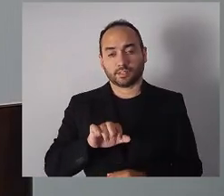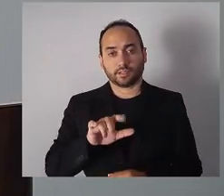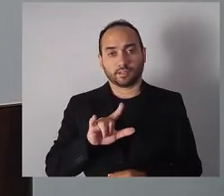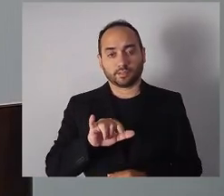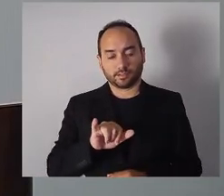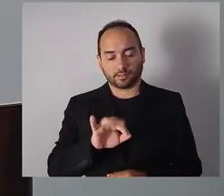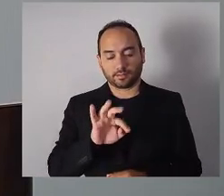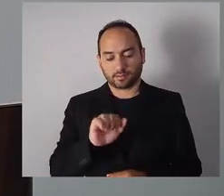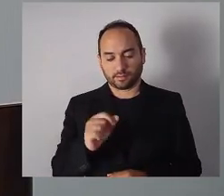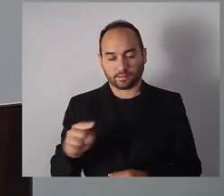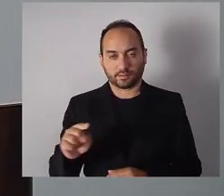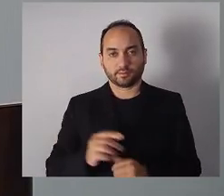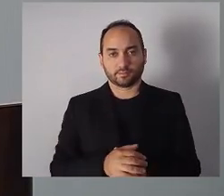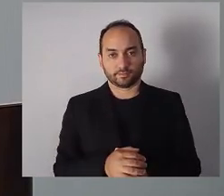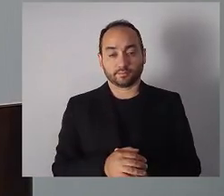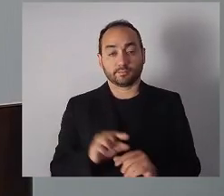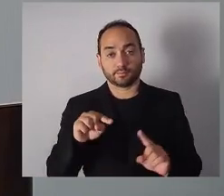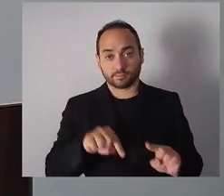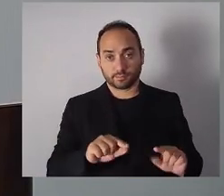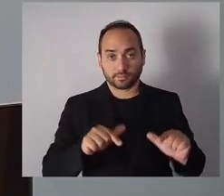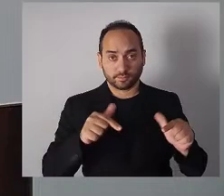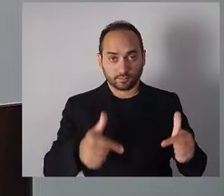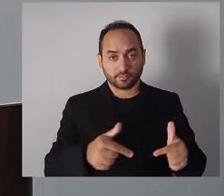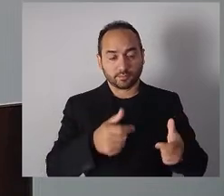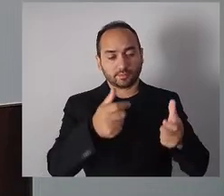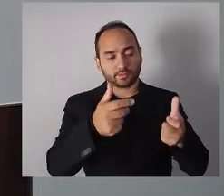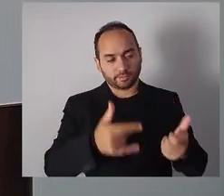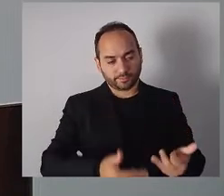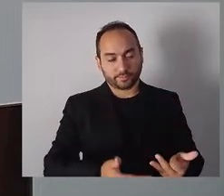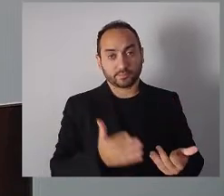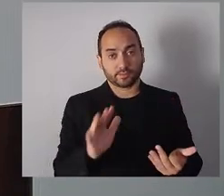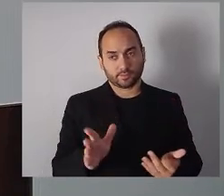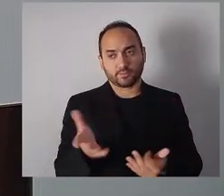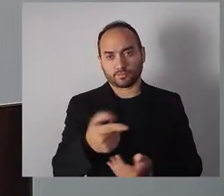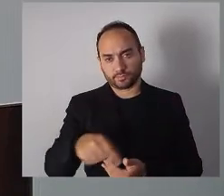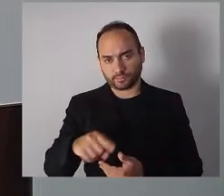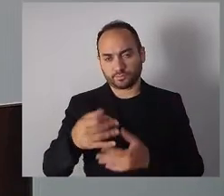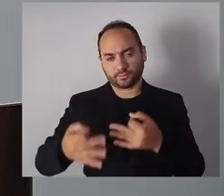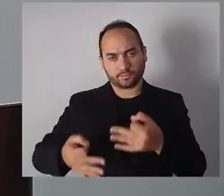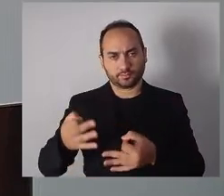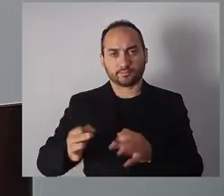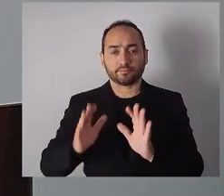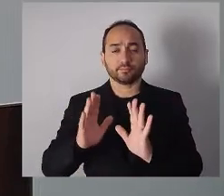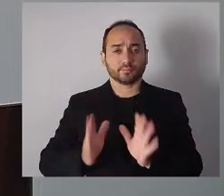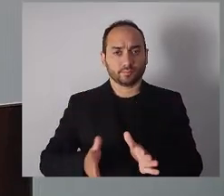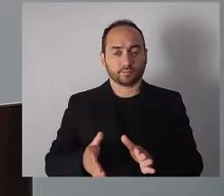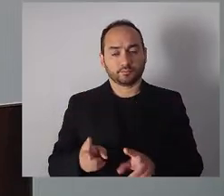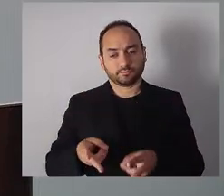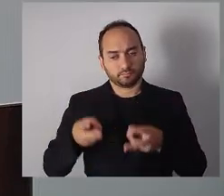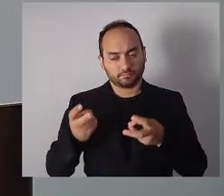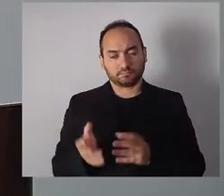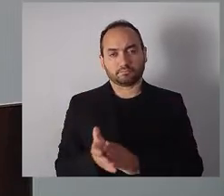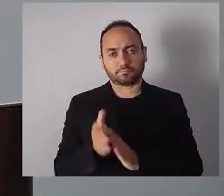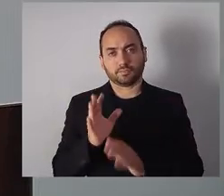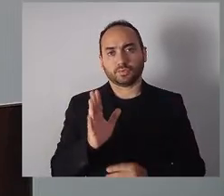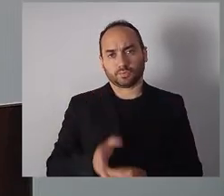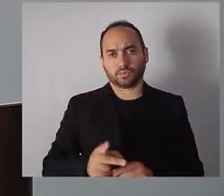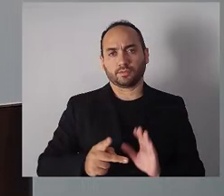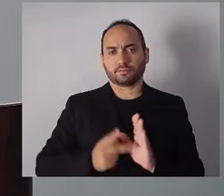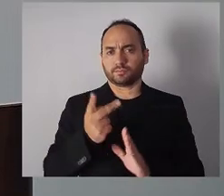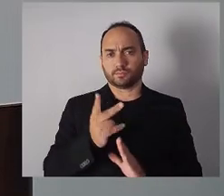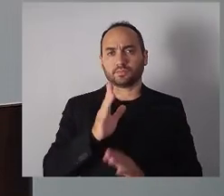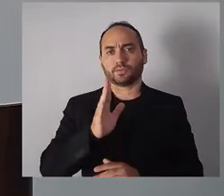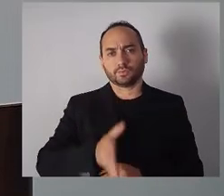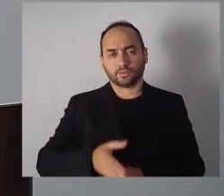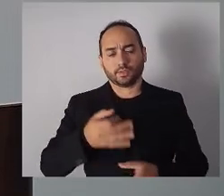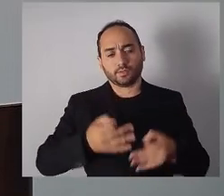E lá na ação de justificação, que já foi julgada por vossas excelências, já foi reconhecida duas hipóteses